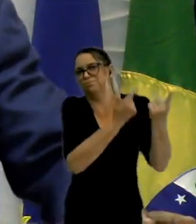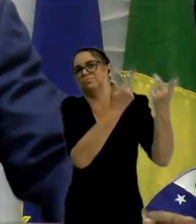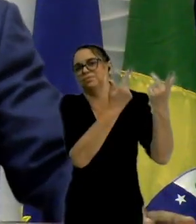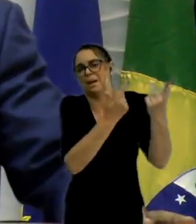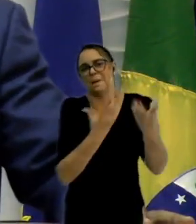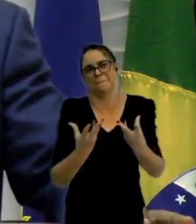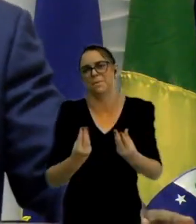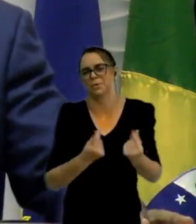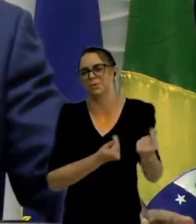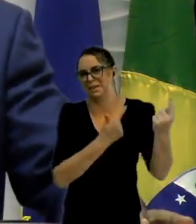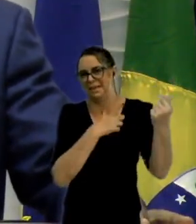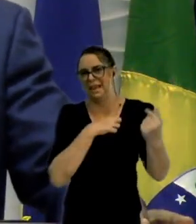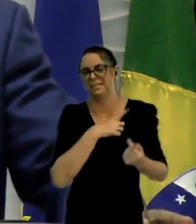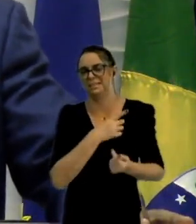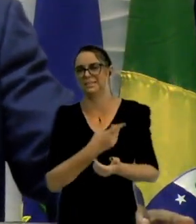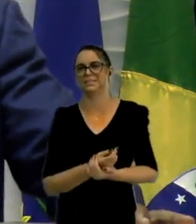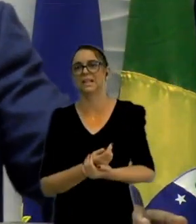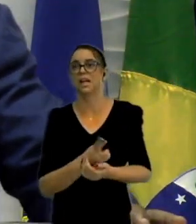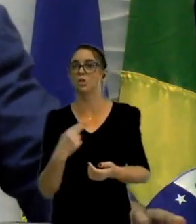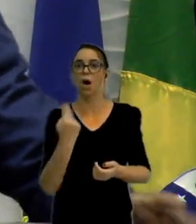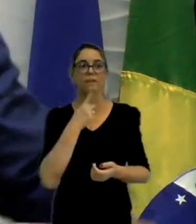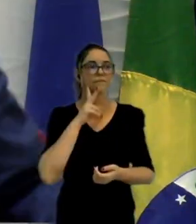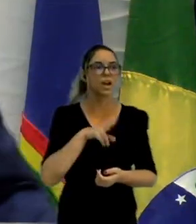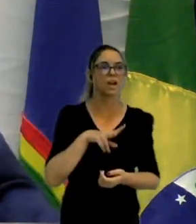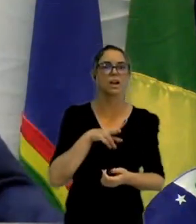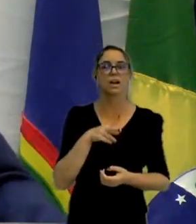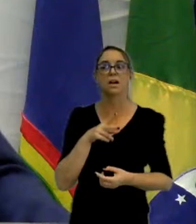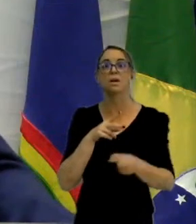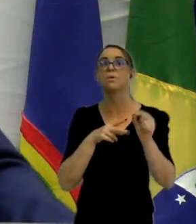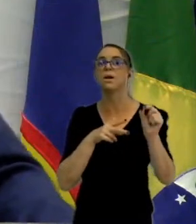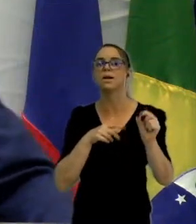Ultimamente, a gente estamos vendo aí uns desfiles de trator.